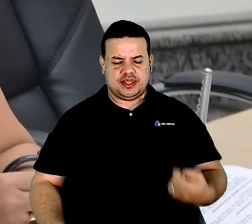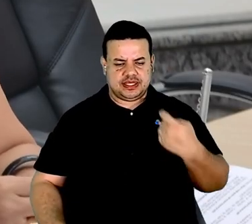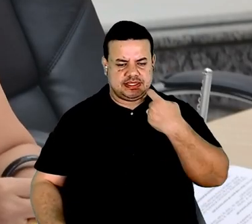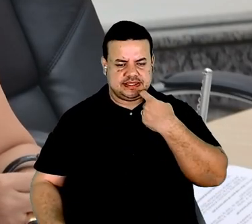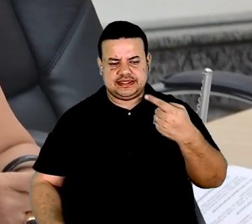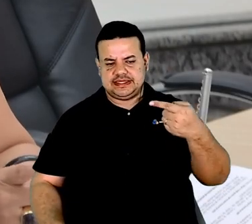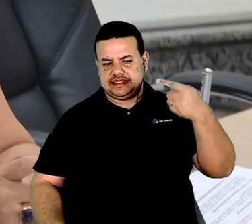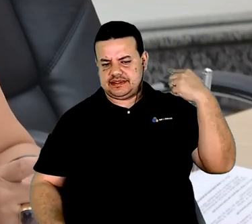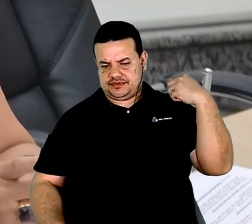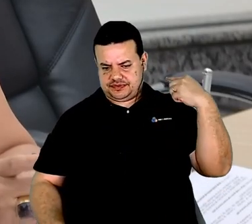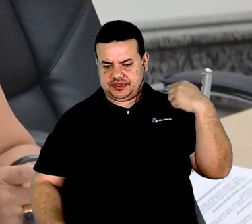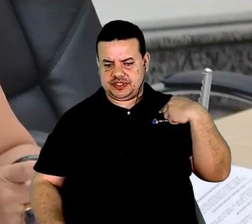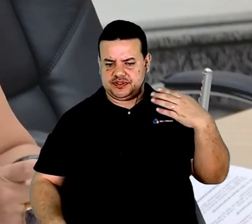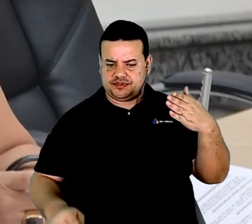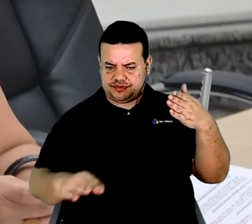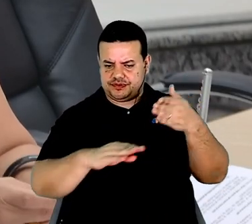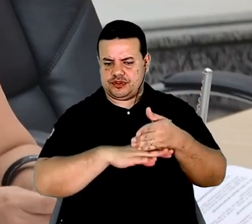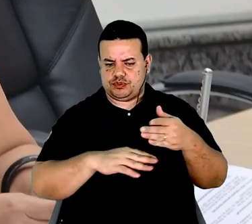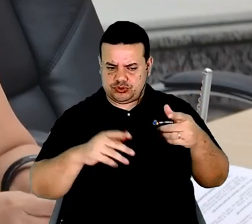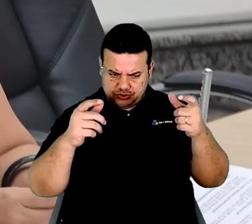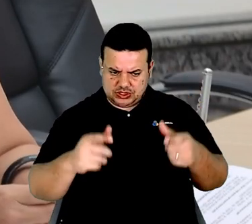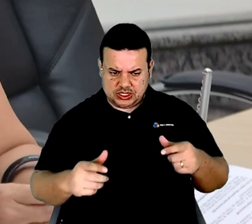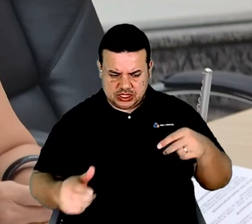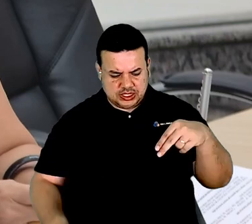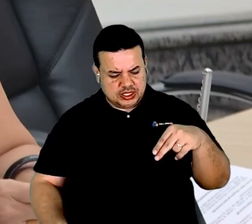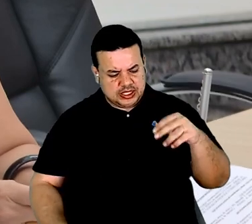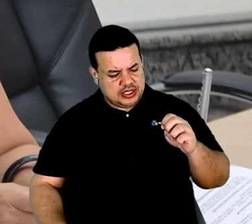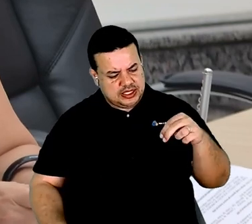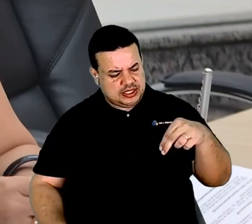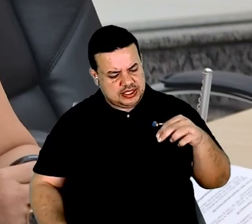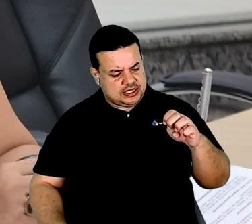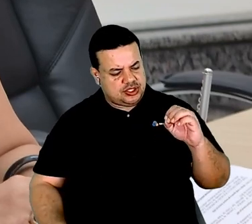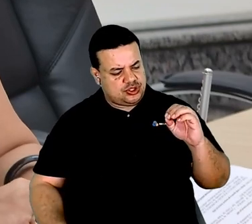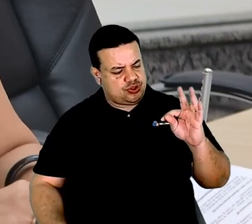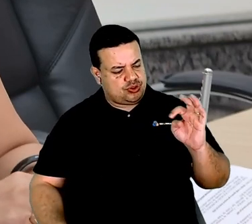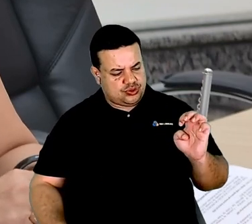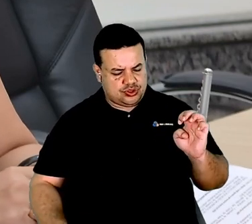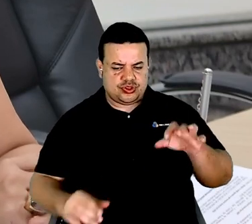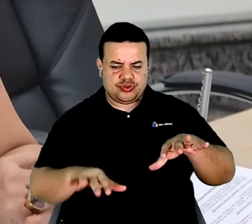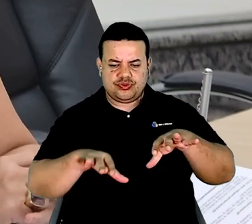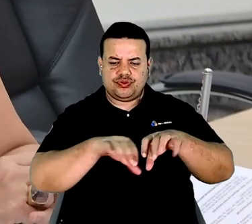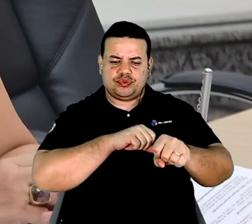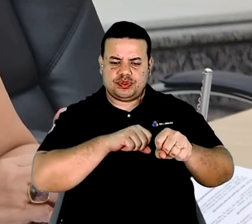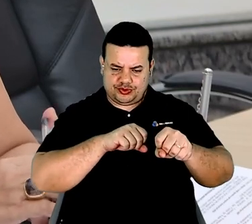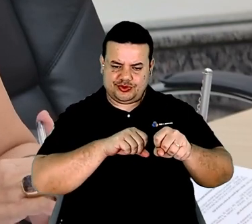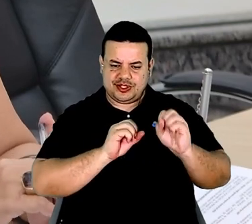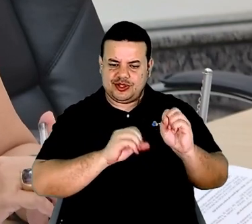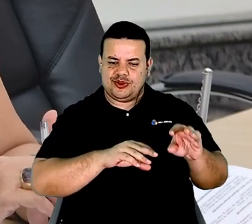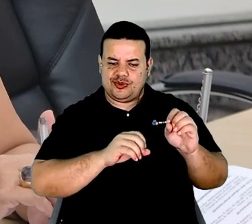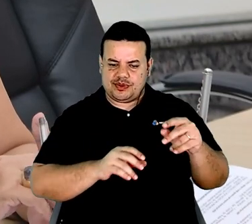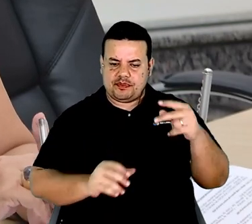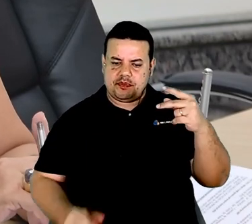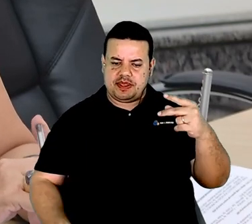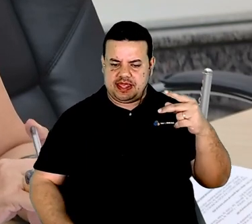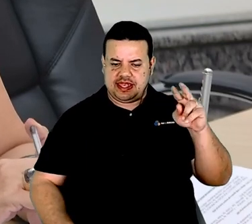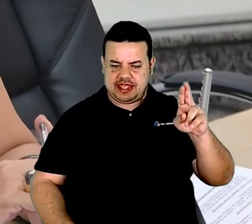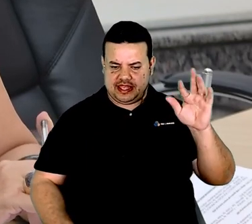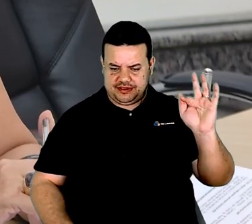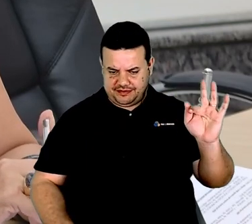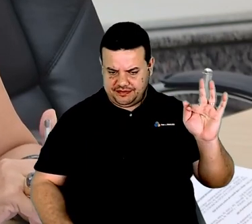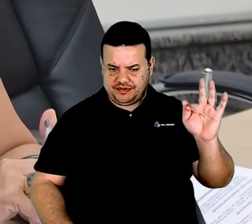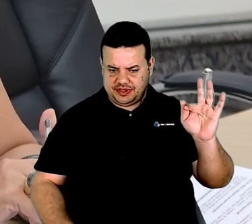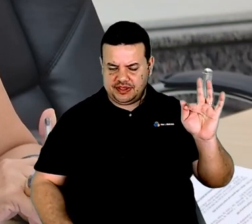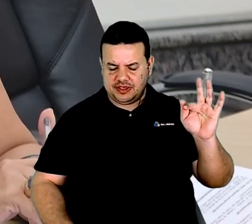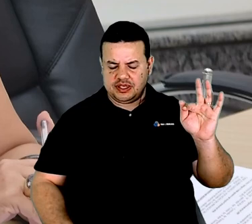lá no Neneote a formatura do Educar PRF. Então, lá na ocasião,